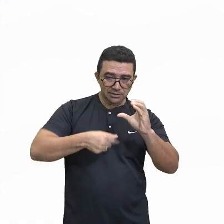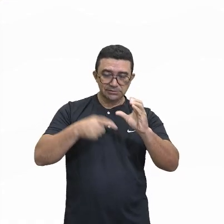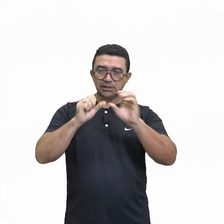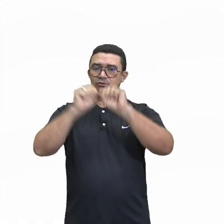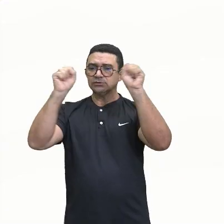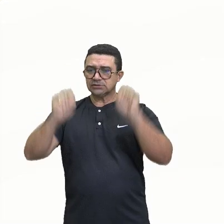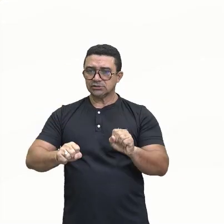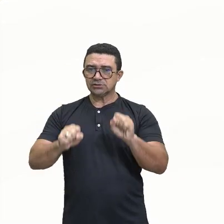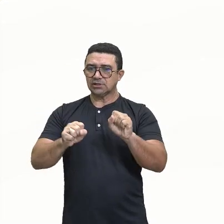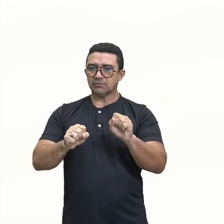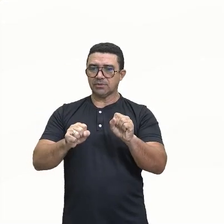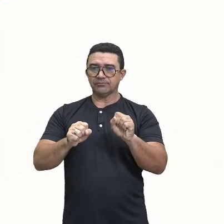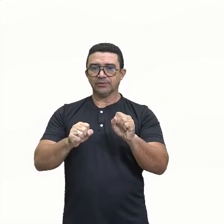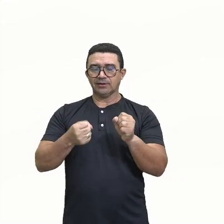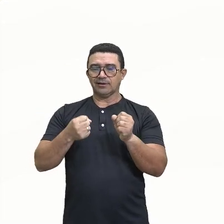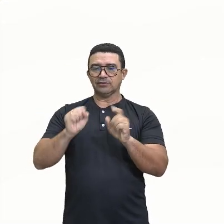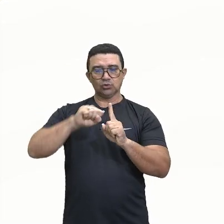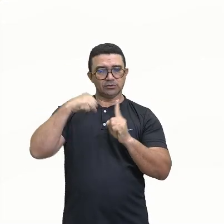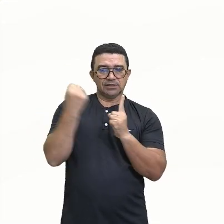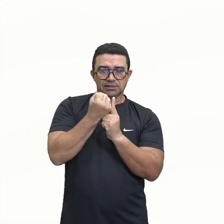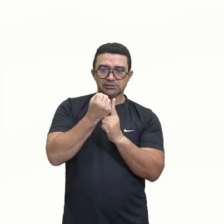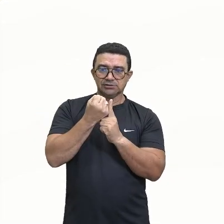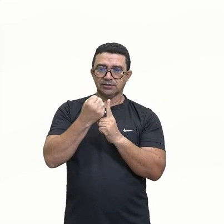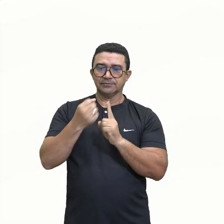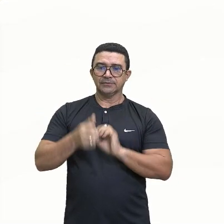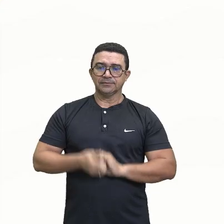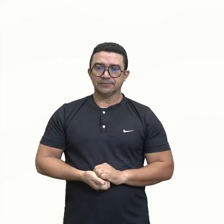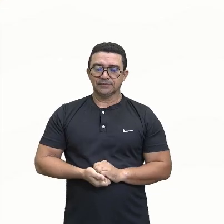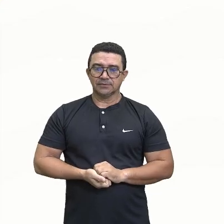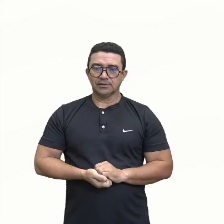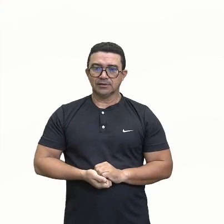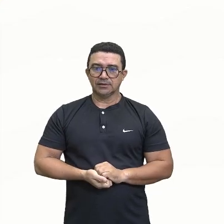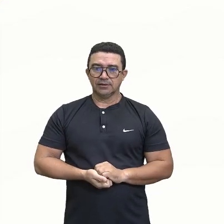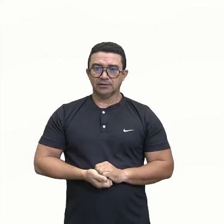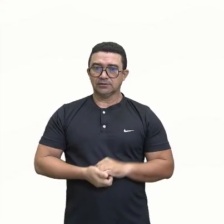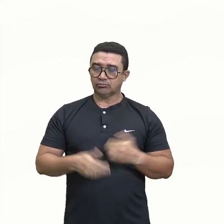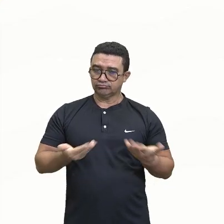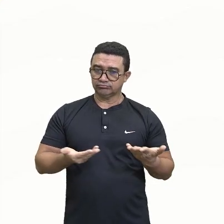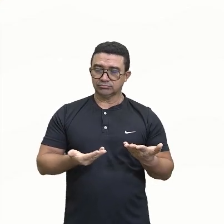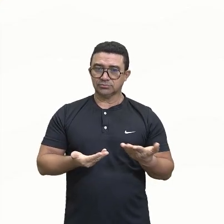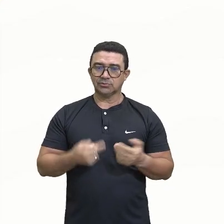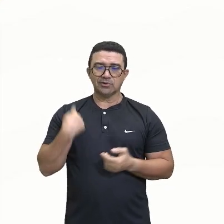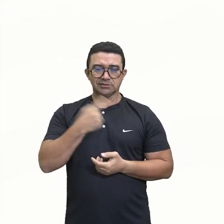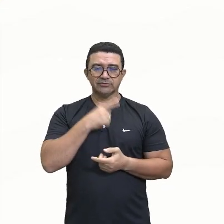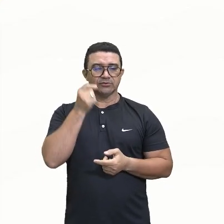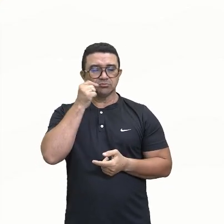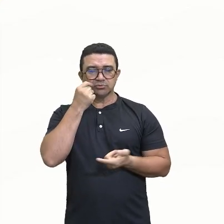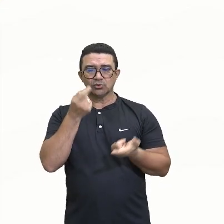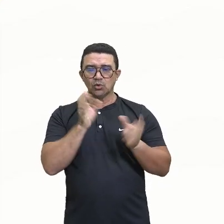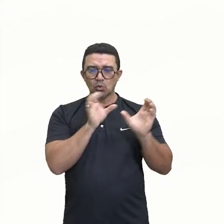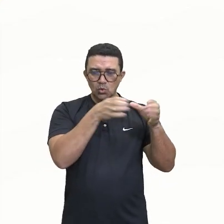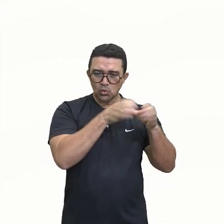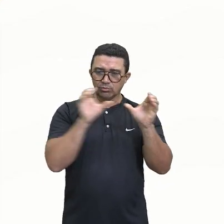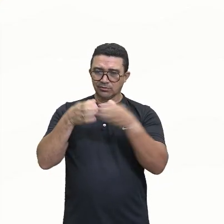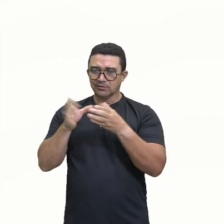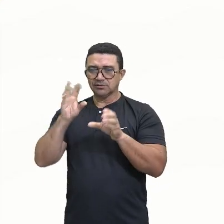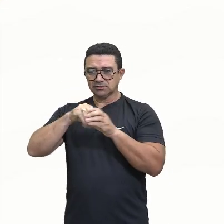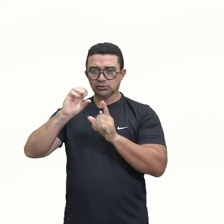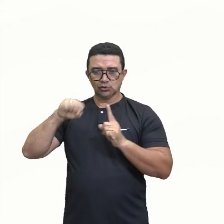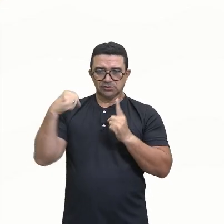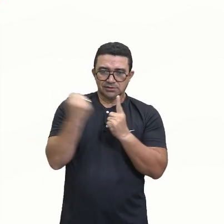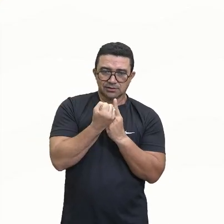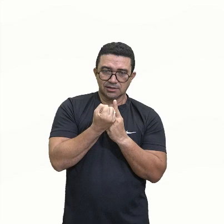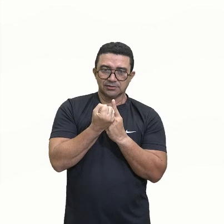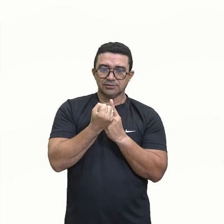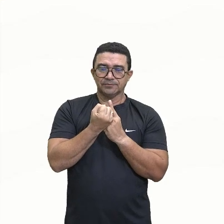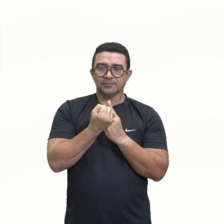de produção, o sistema socioeconômico. Quando a gente fala, né, da divisão em classes na sociedade capitalista,